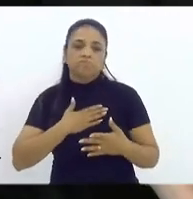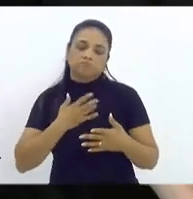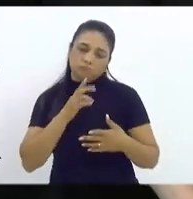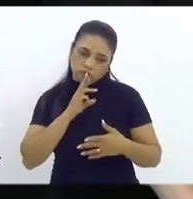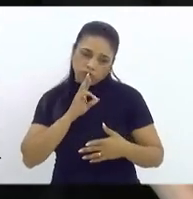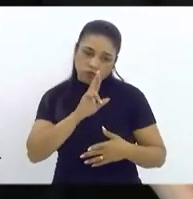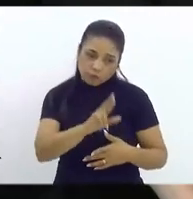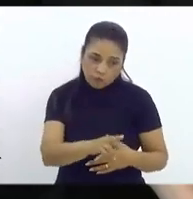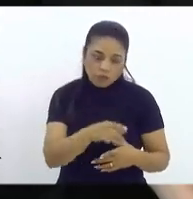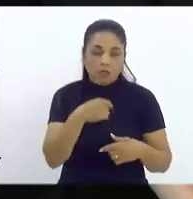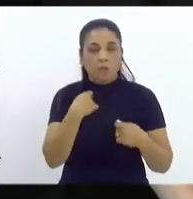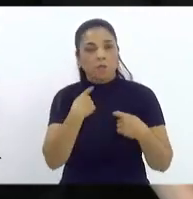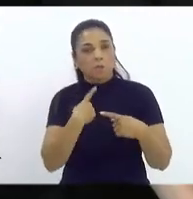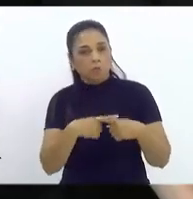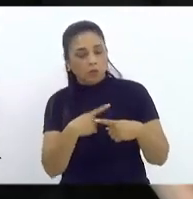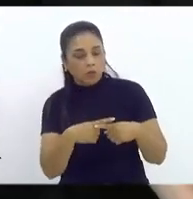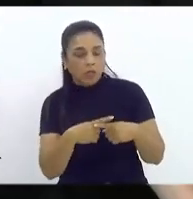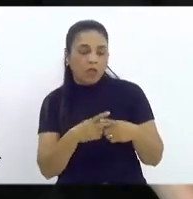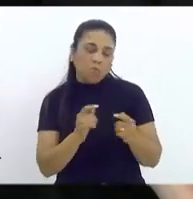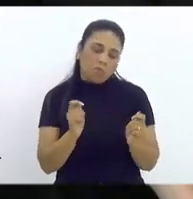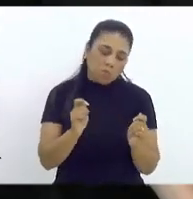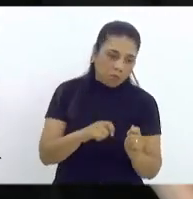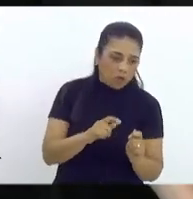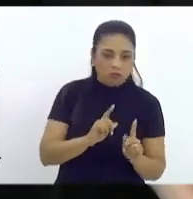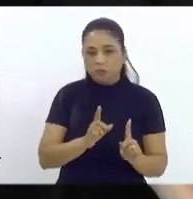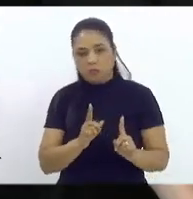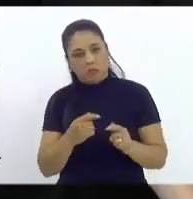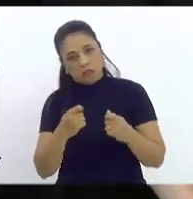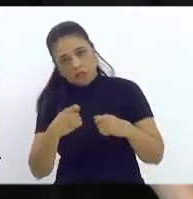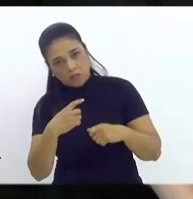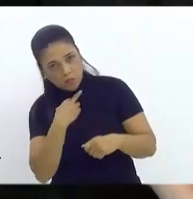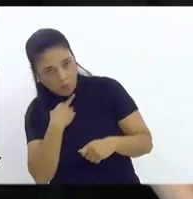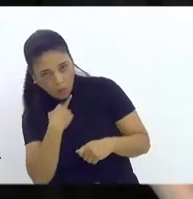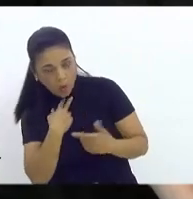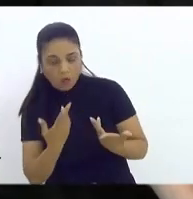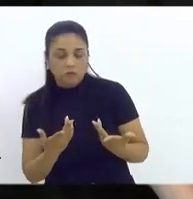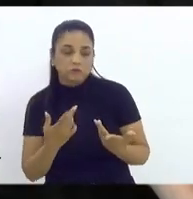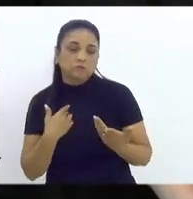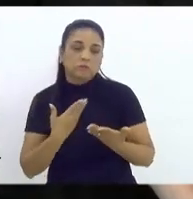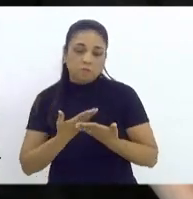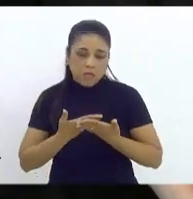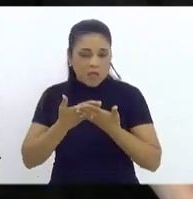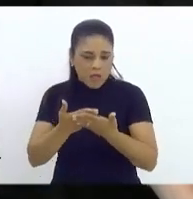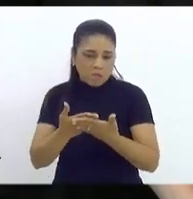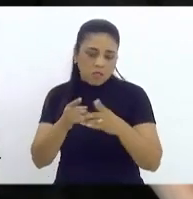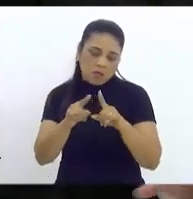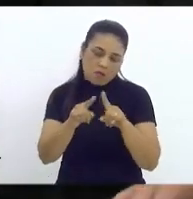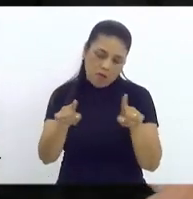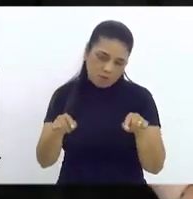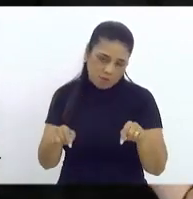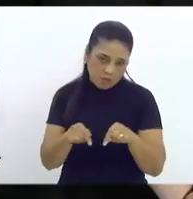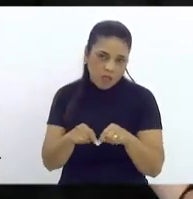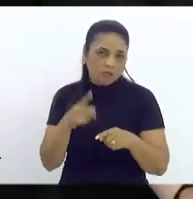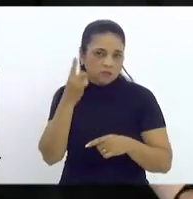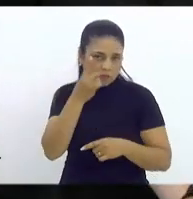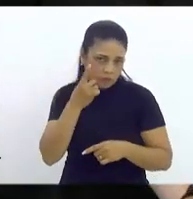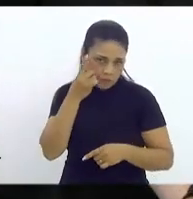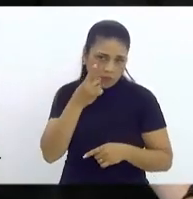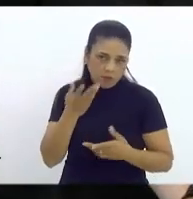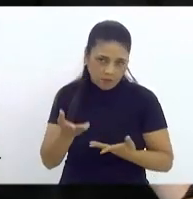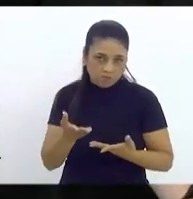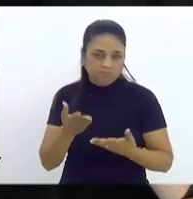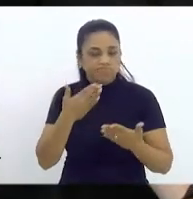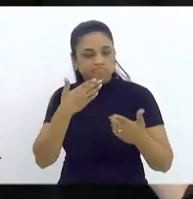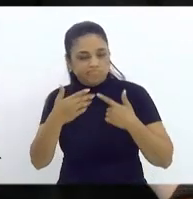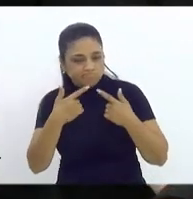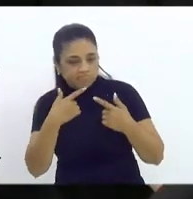motivos, porque que há um ou não outro. E aí encaminho ao gabinete do senhor, deputado, e